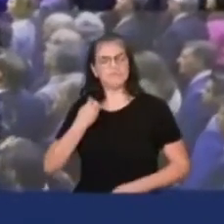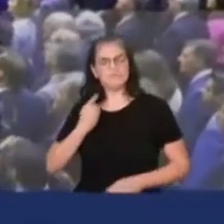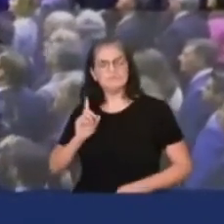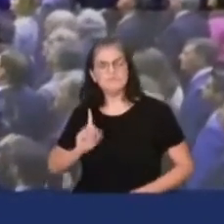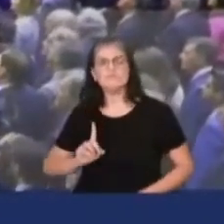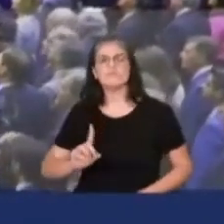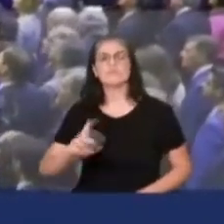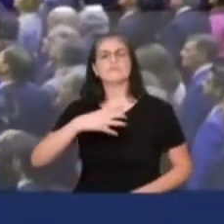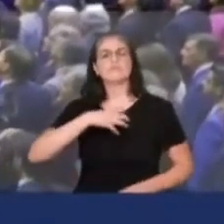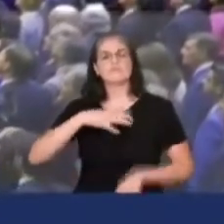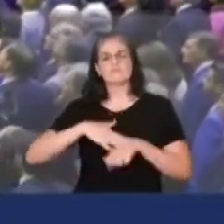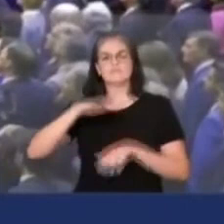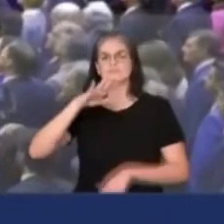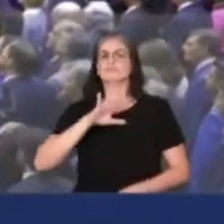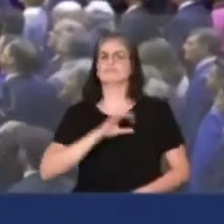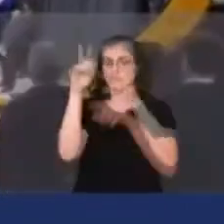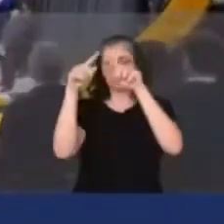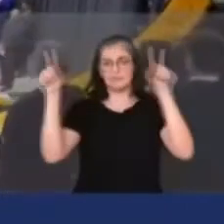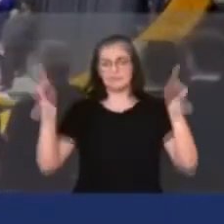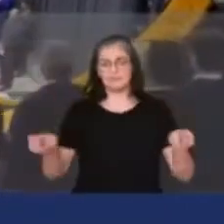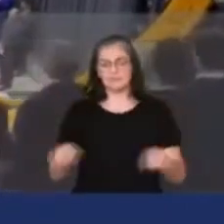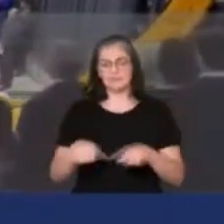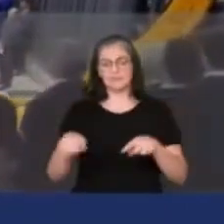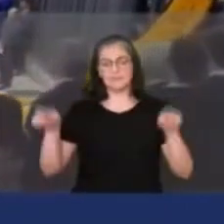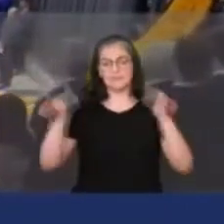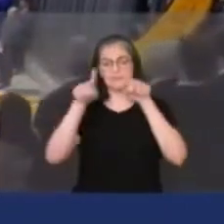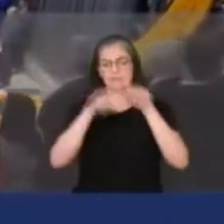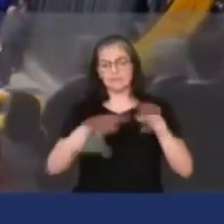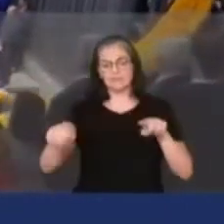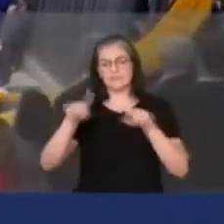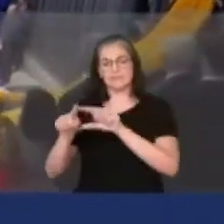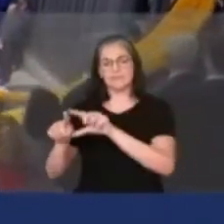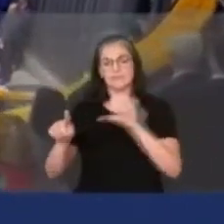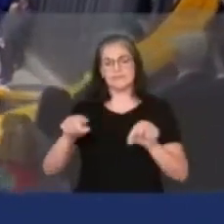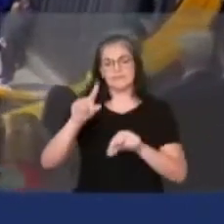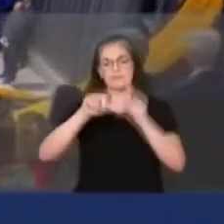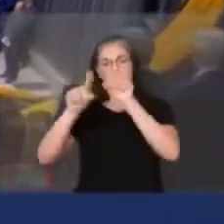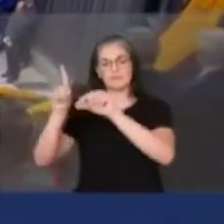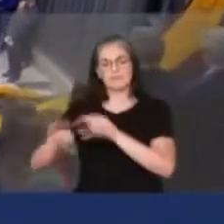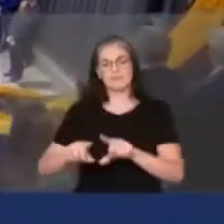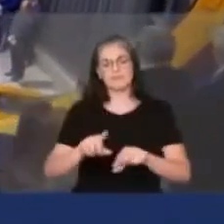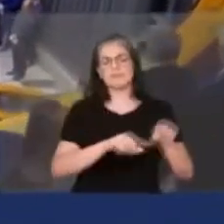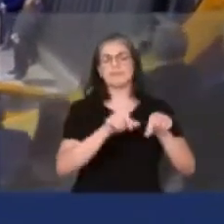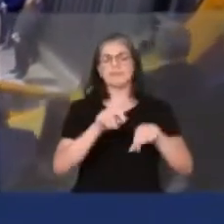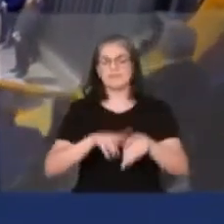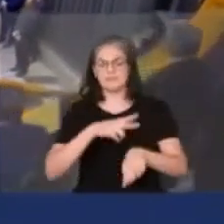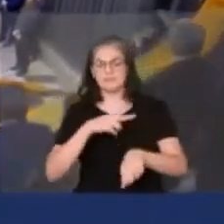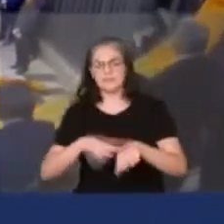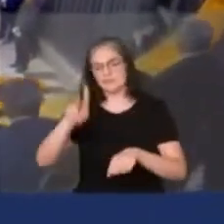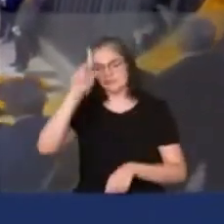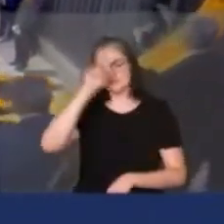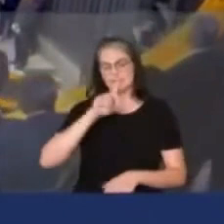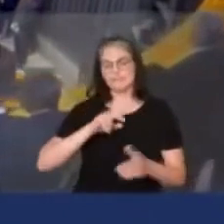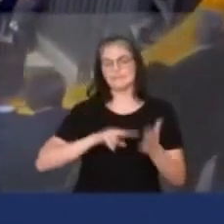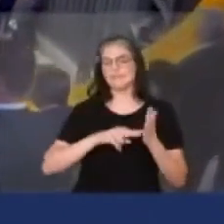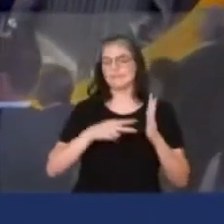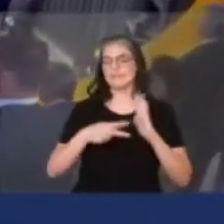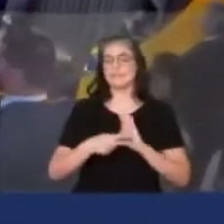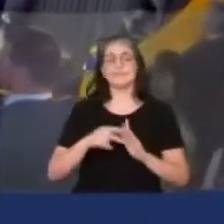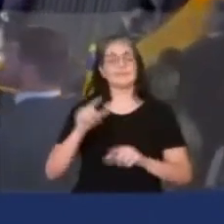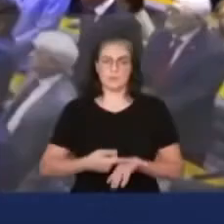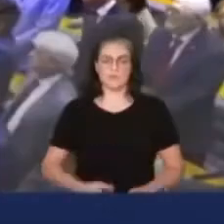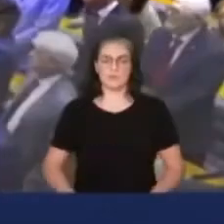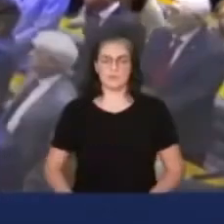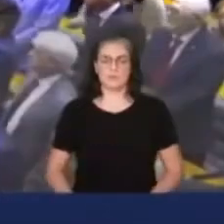deputados federais eleitos em outubro de 2022 tomaram posse. Os deputados empossados fizeram o